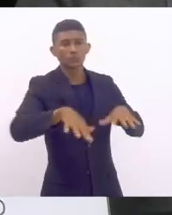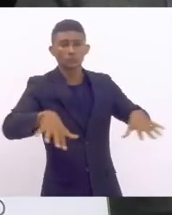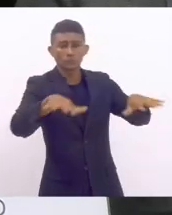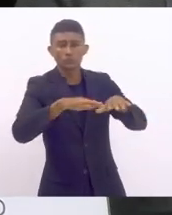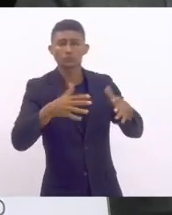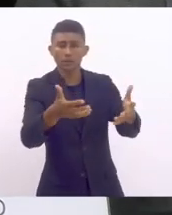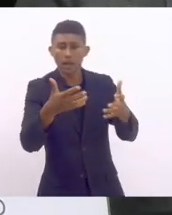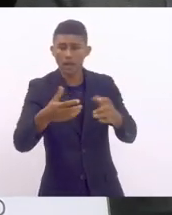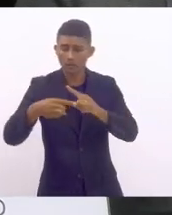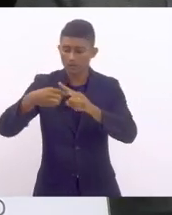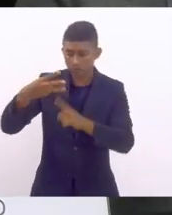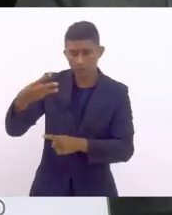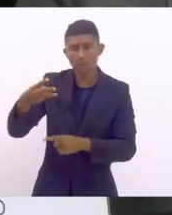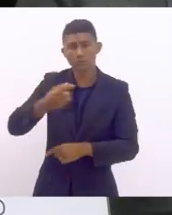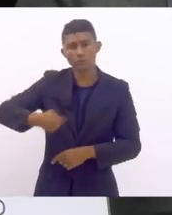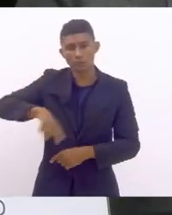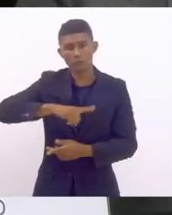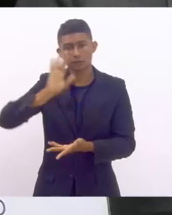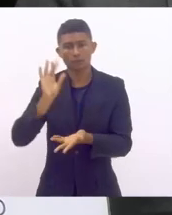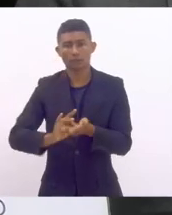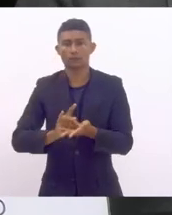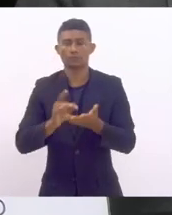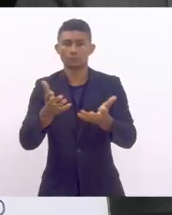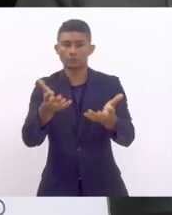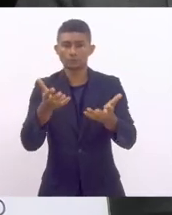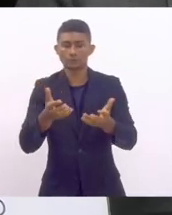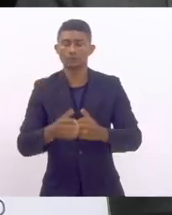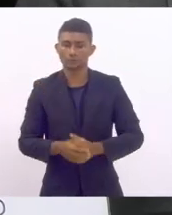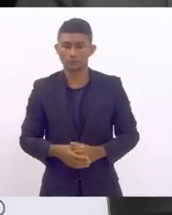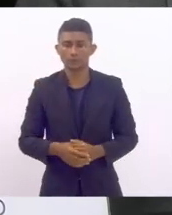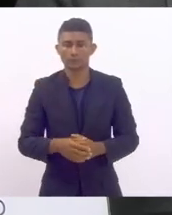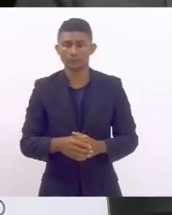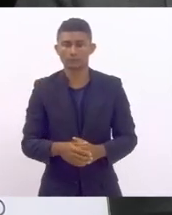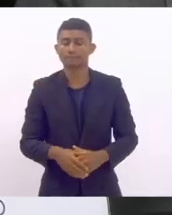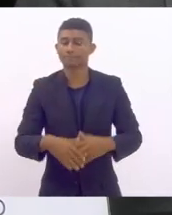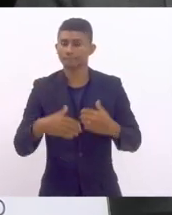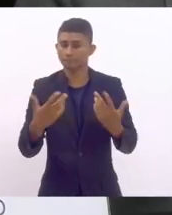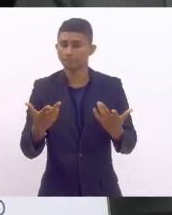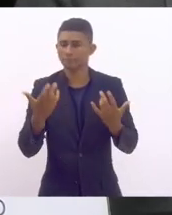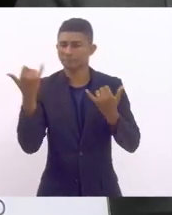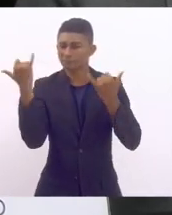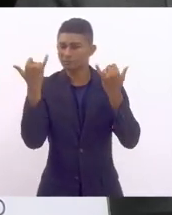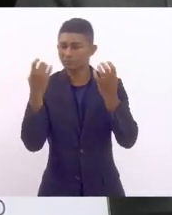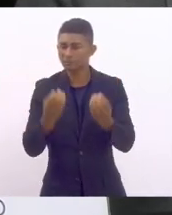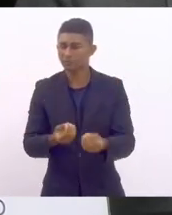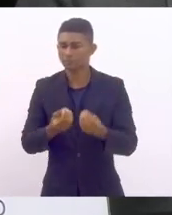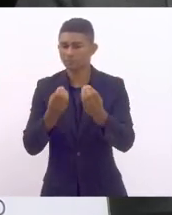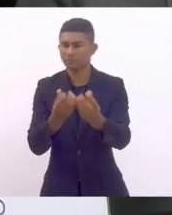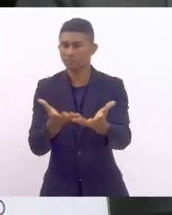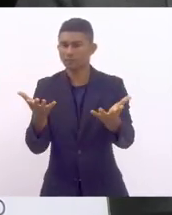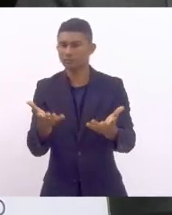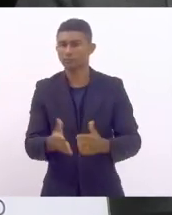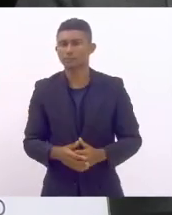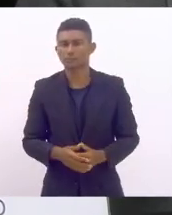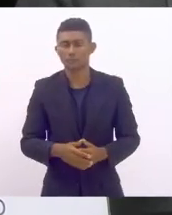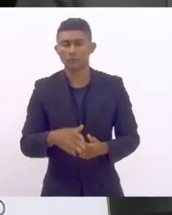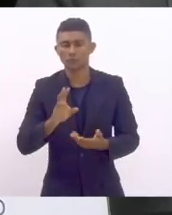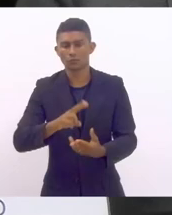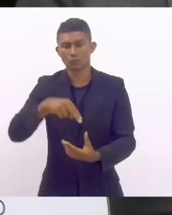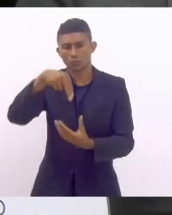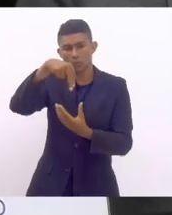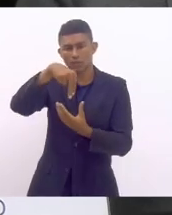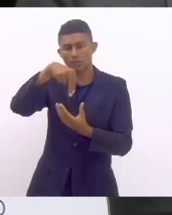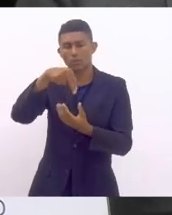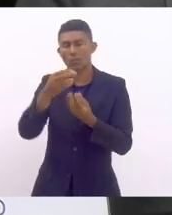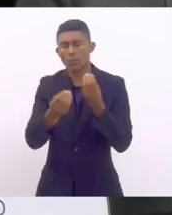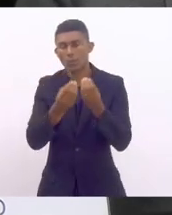temos essa missão EA espera isso dá jeito então eu vou dar um dado para vocês que ilustra um pouco do que tá acontecendo com a Unirio